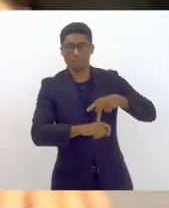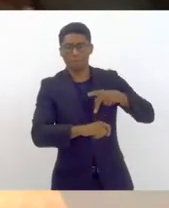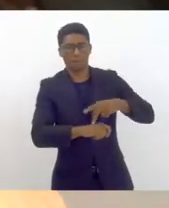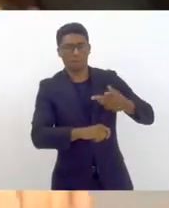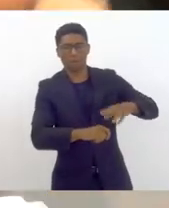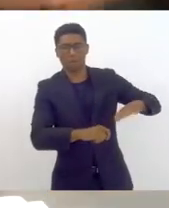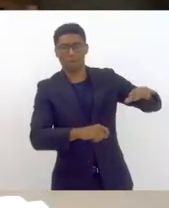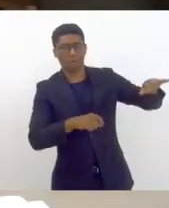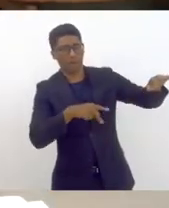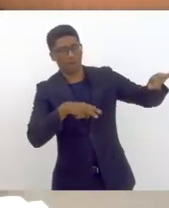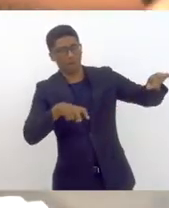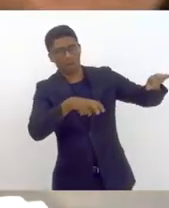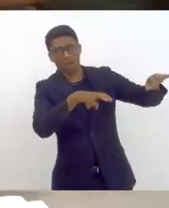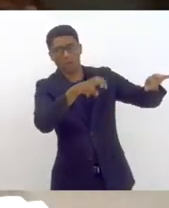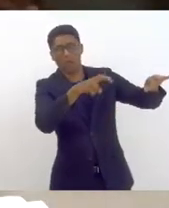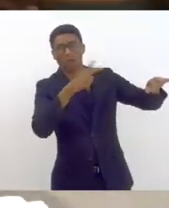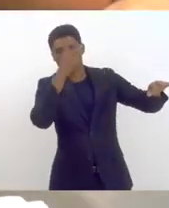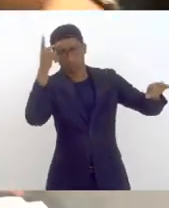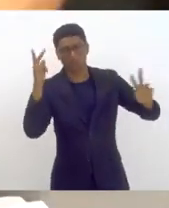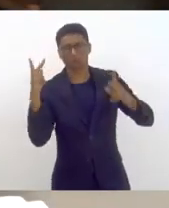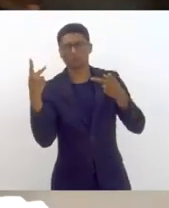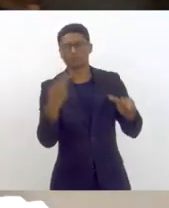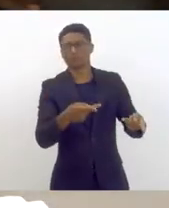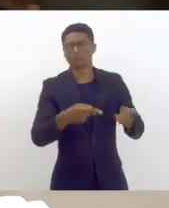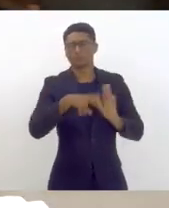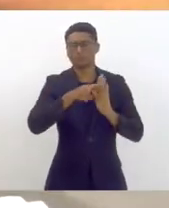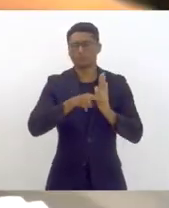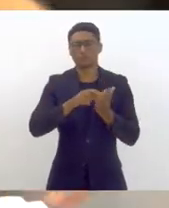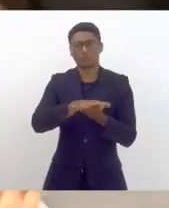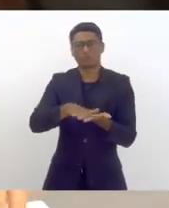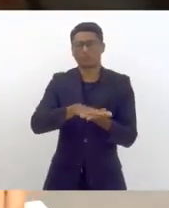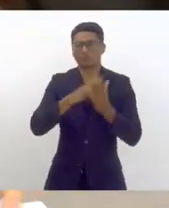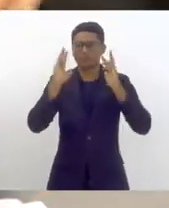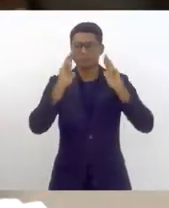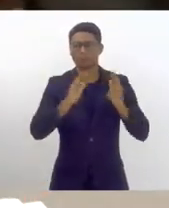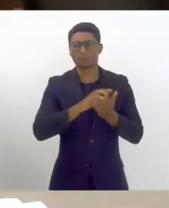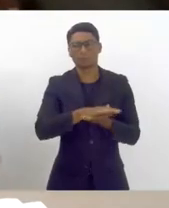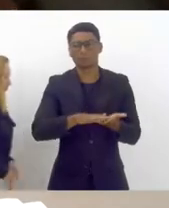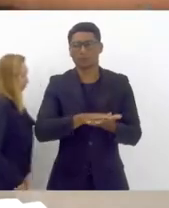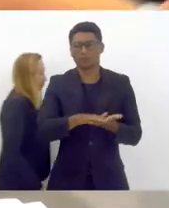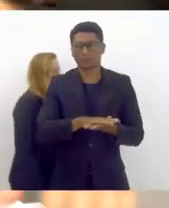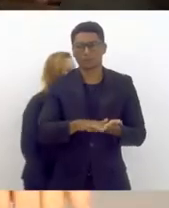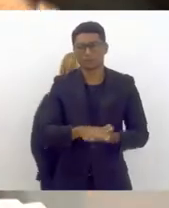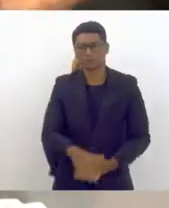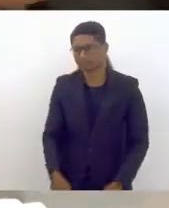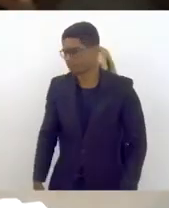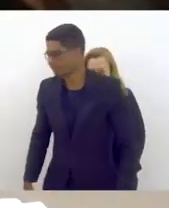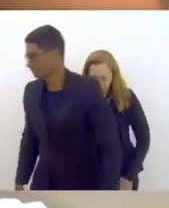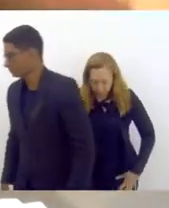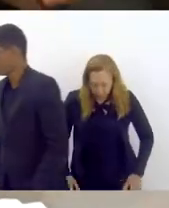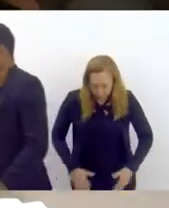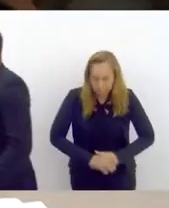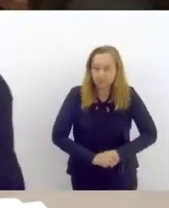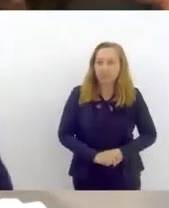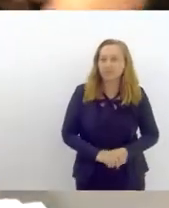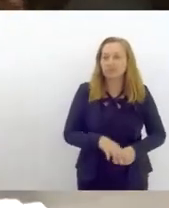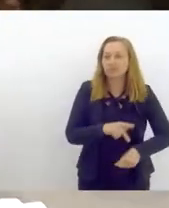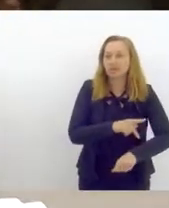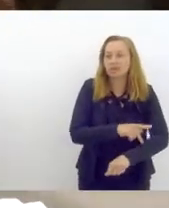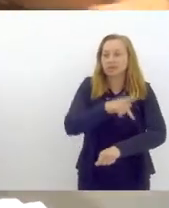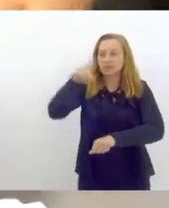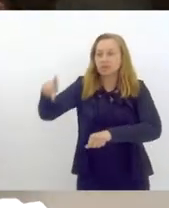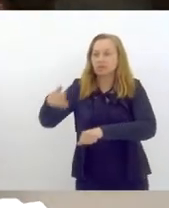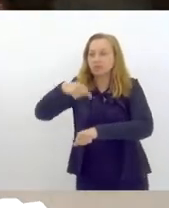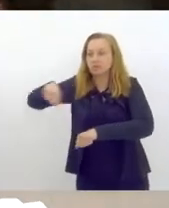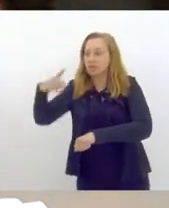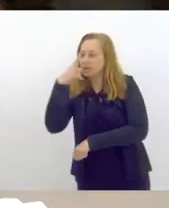vamos dizer assim, de visitação sem regras, sem respeito à natureza, pessoas que vão às nossas montanhas para pichar, para jogar